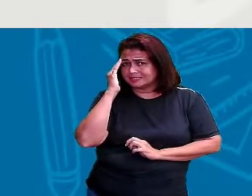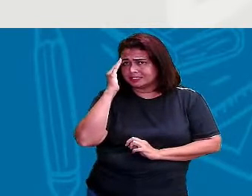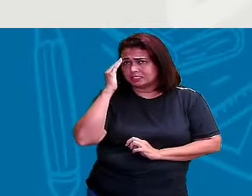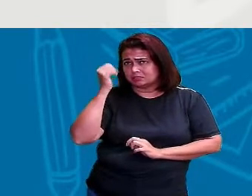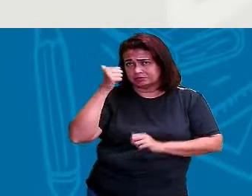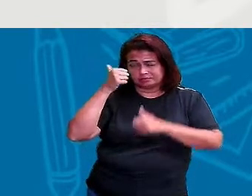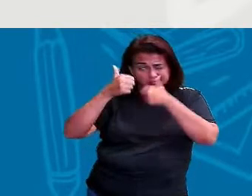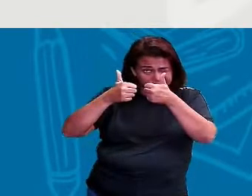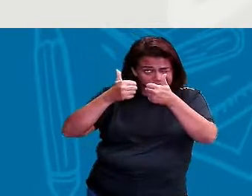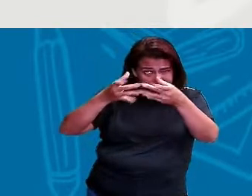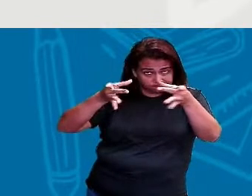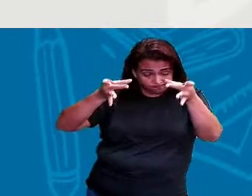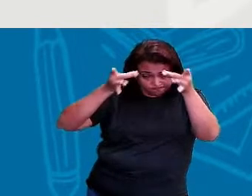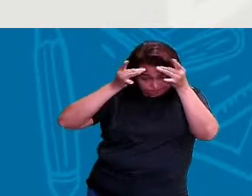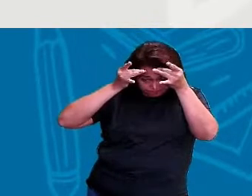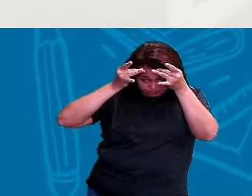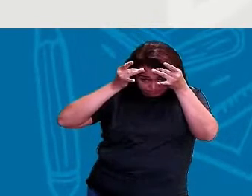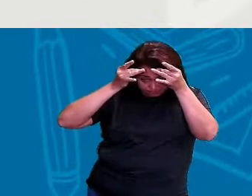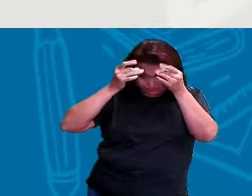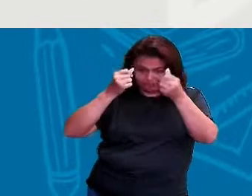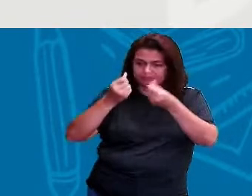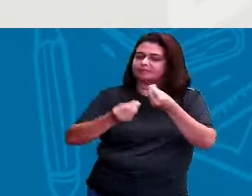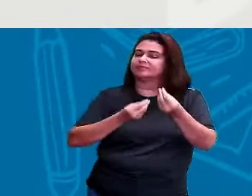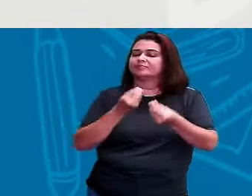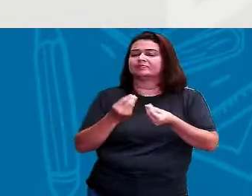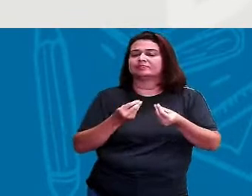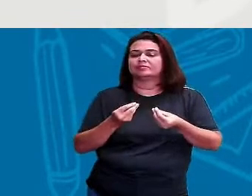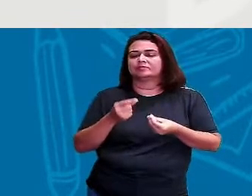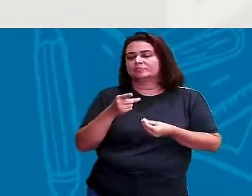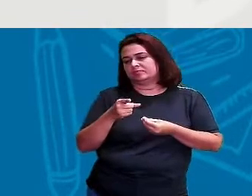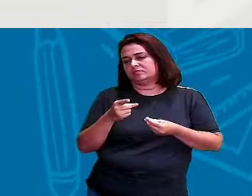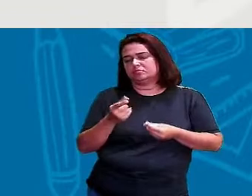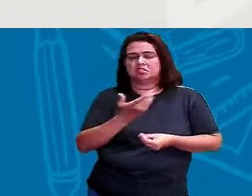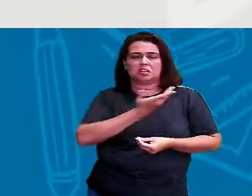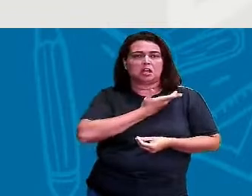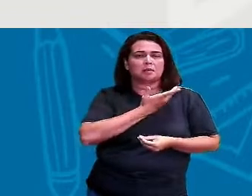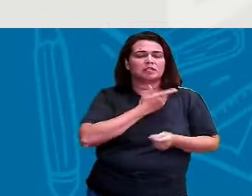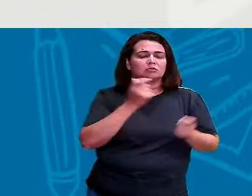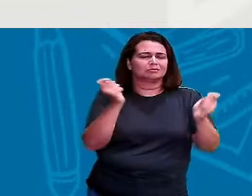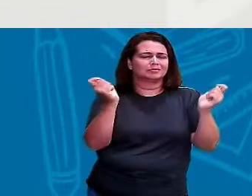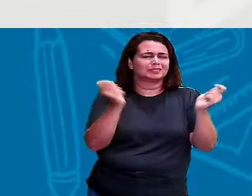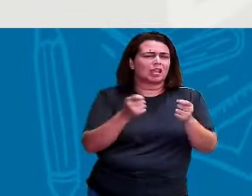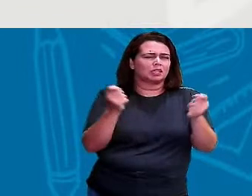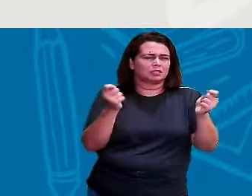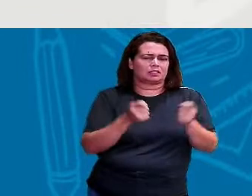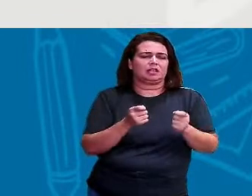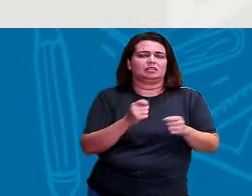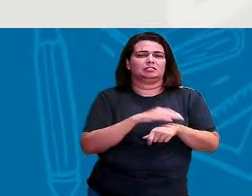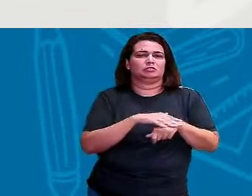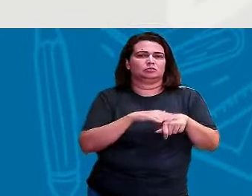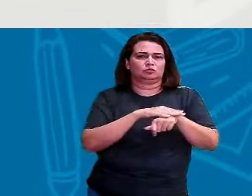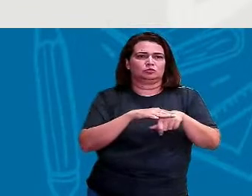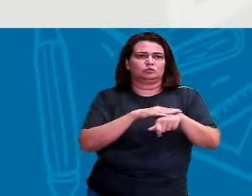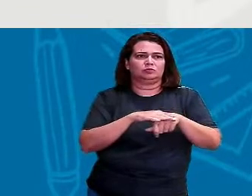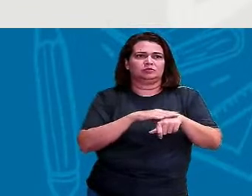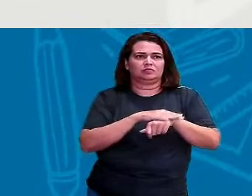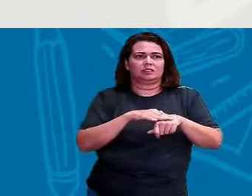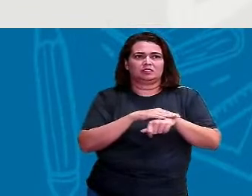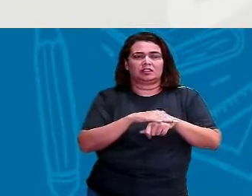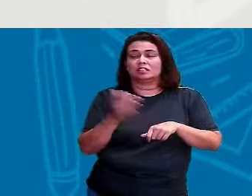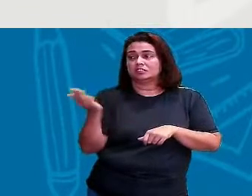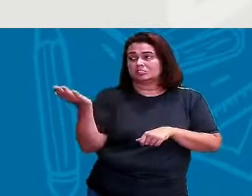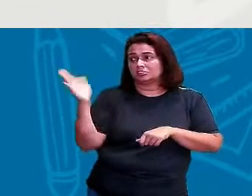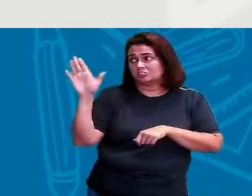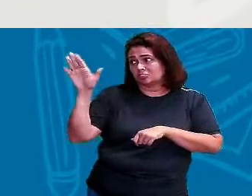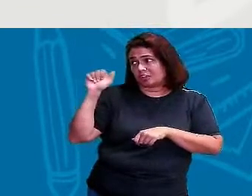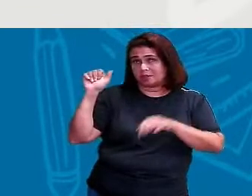ficou craque isso aí. E aí, o que é que a gente vai fazer? Reúna-se com seus colegas e responda as questões a seguir. Junta aí, chama